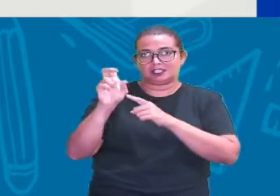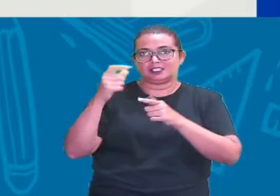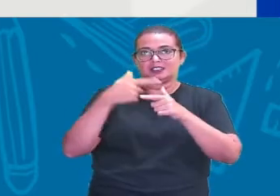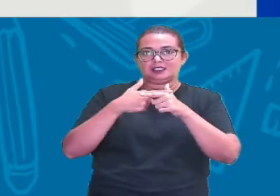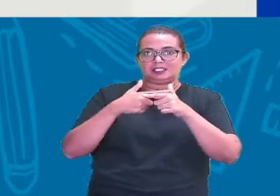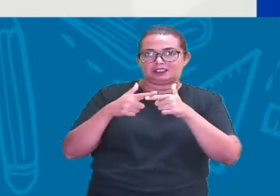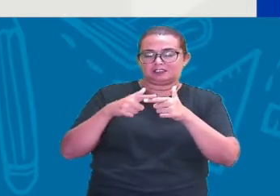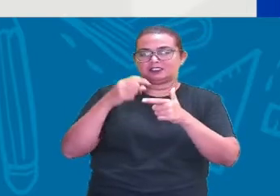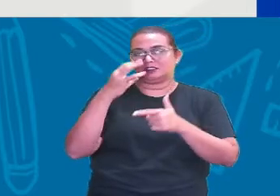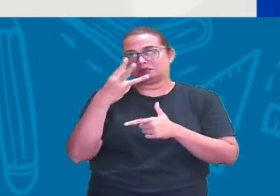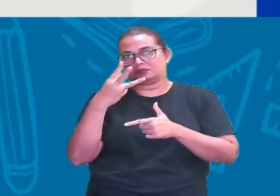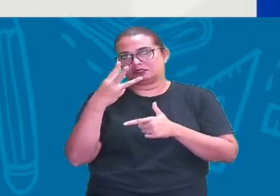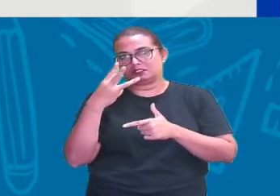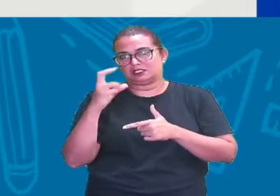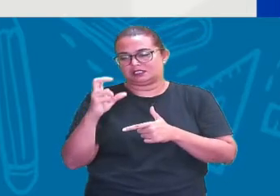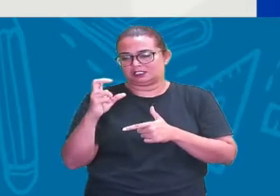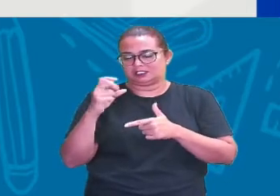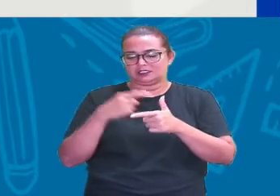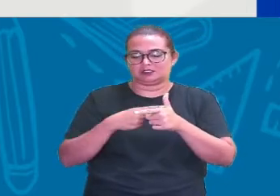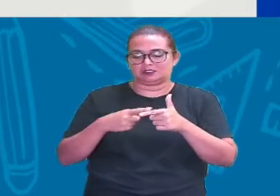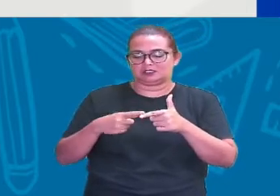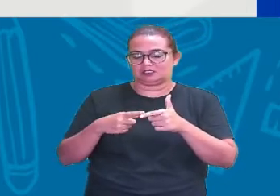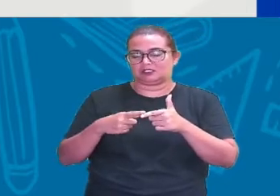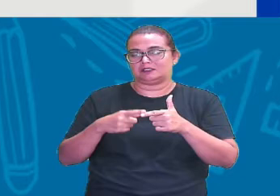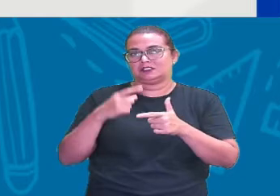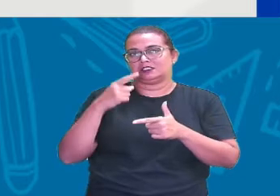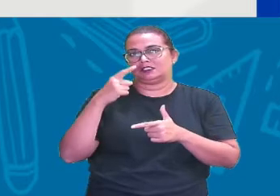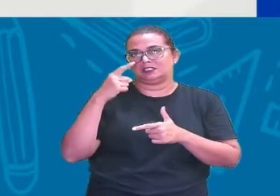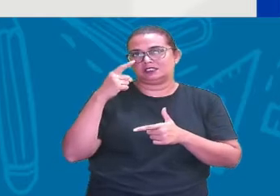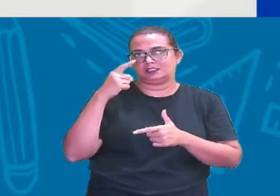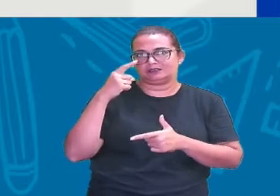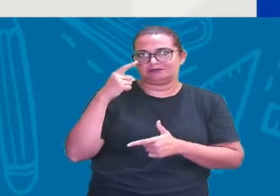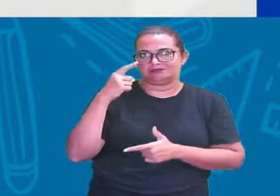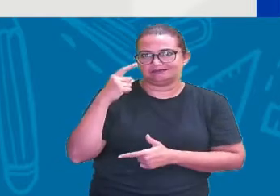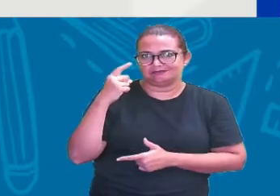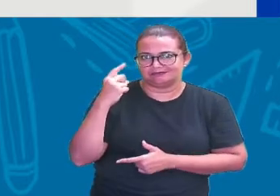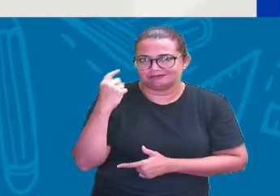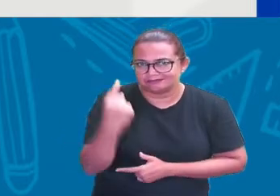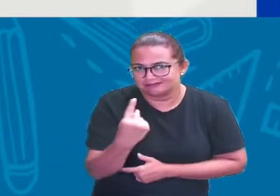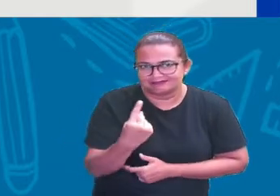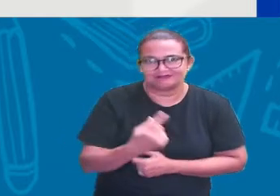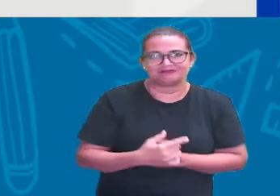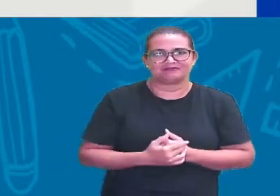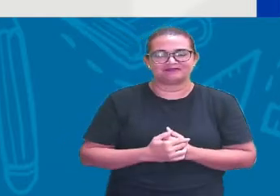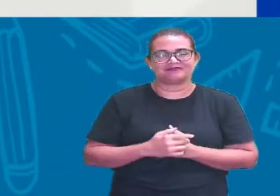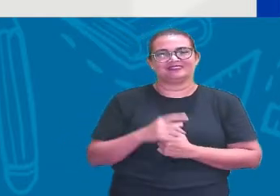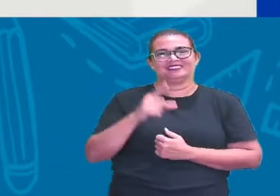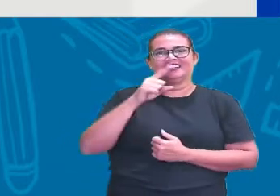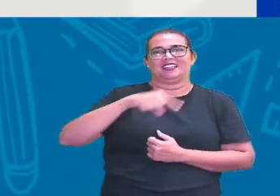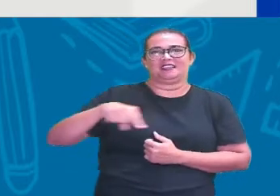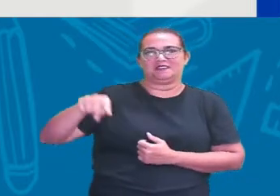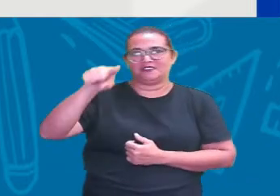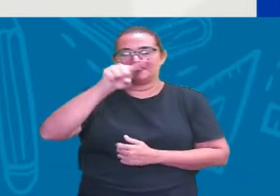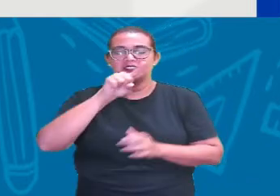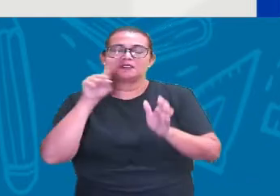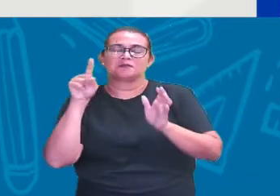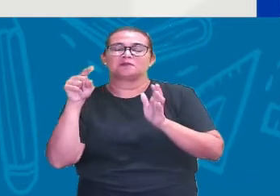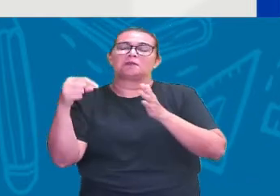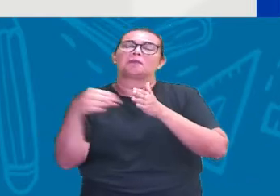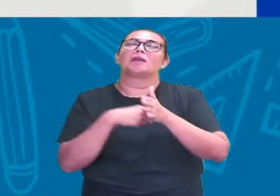dividido por 3, 1. Aí você pergunta, professora, eu posso dividir